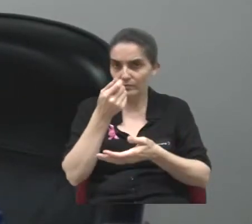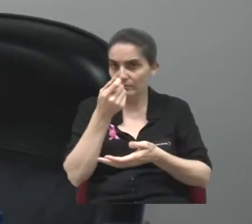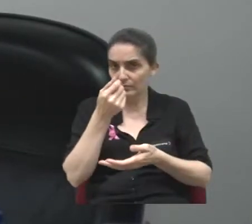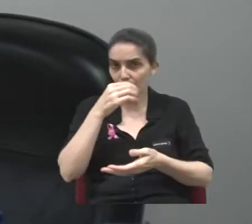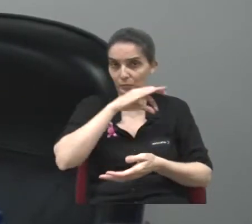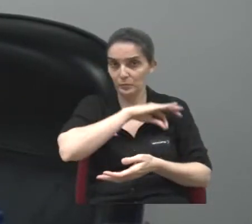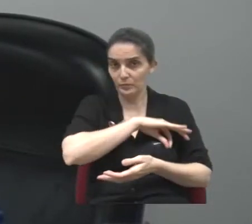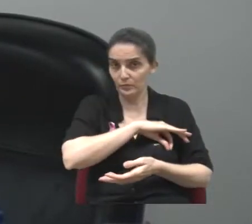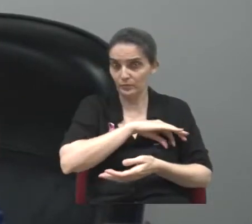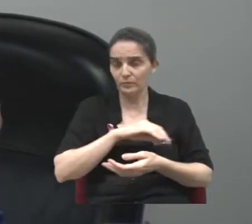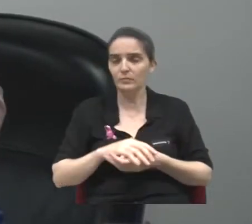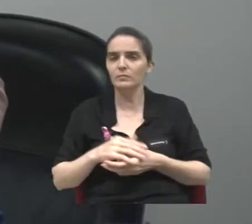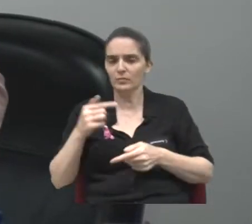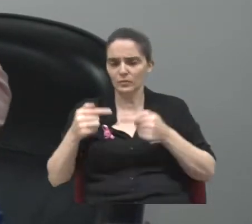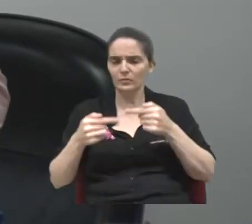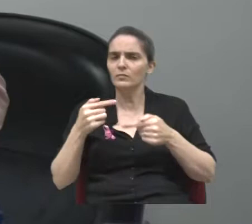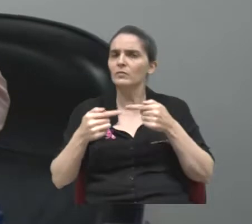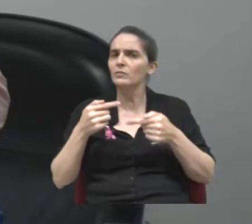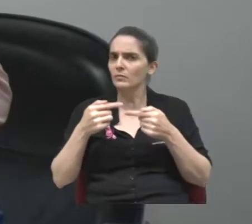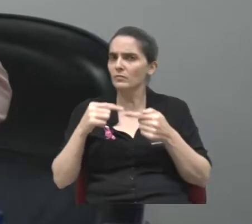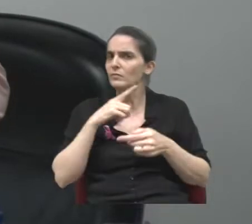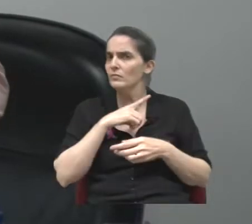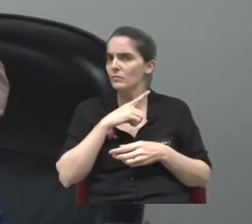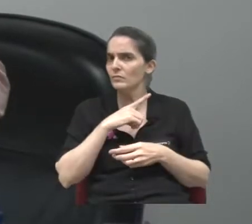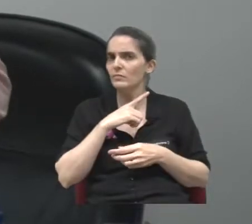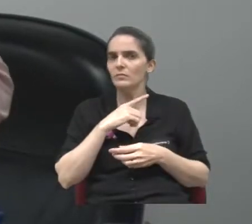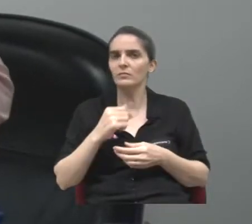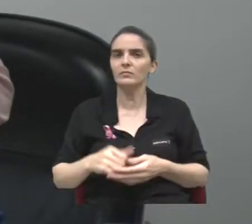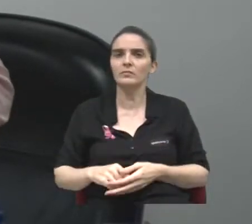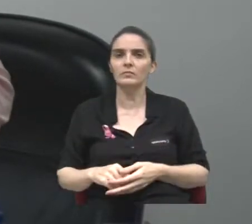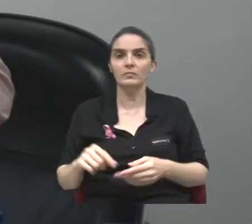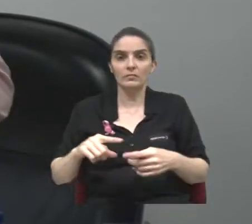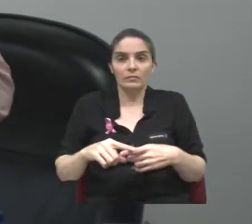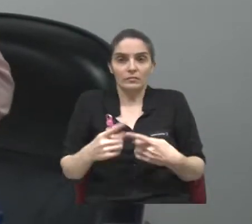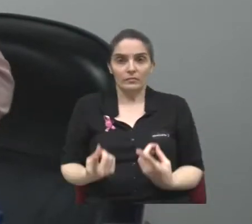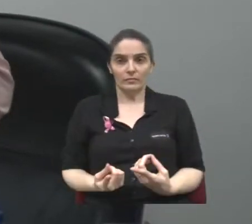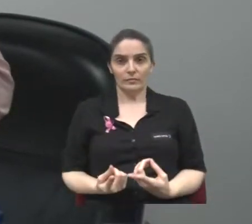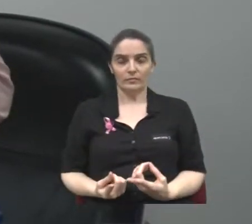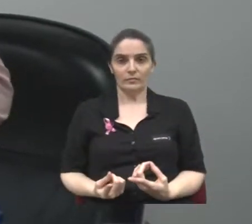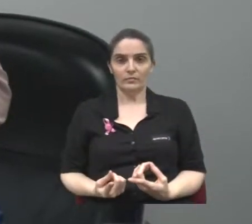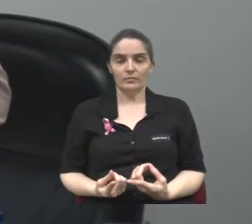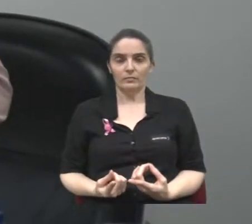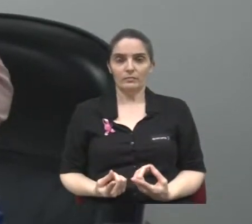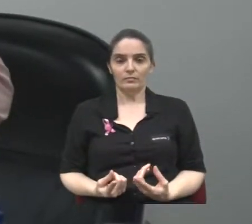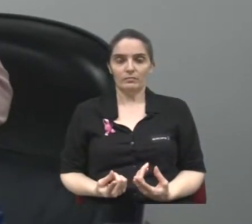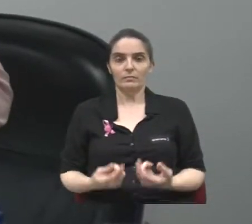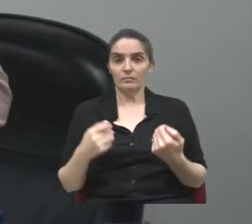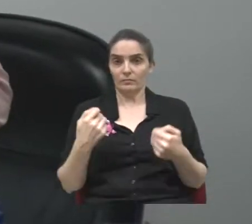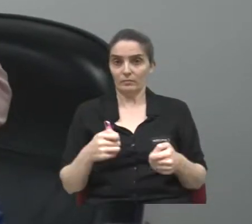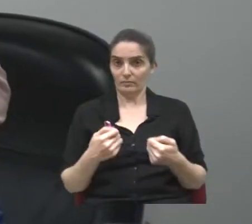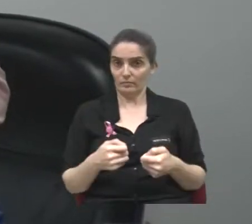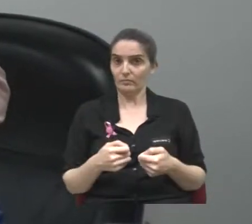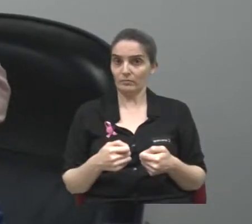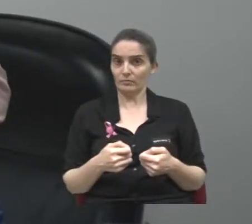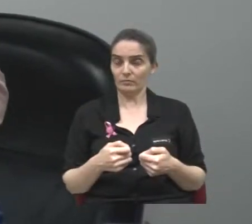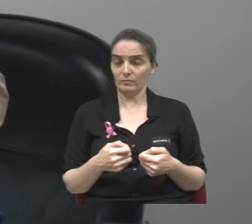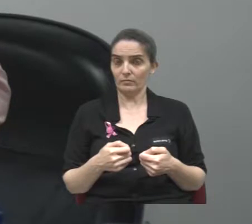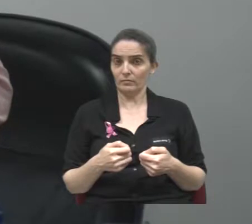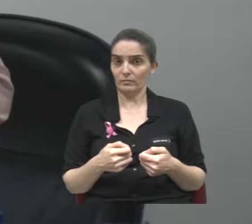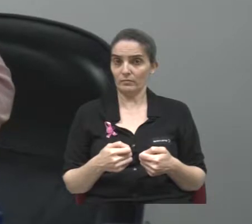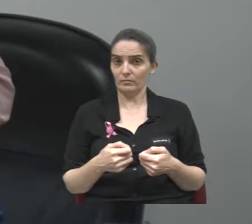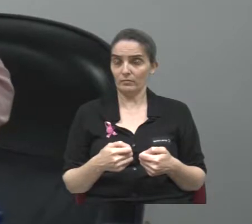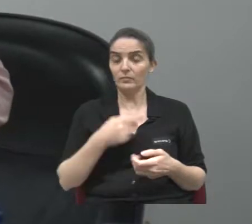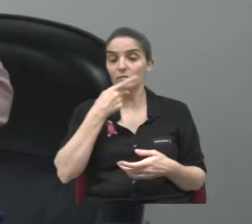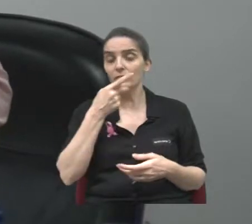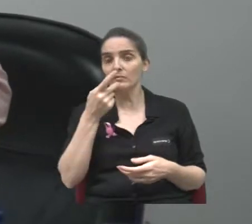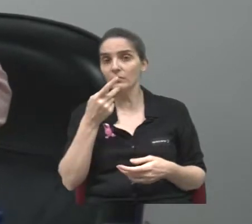um debate por trás disso aí, mas não poderíamos deixar de reconhecer o trabalho que os médicos cubanos faziam